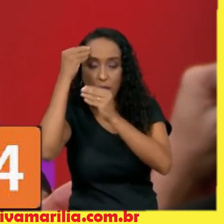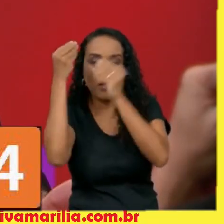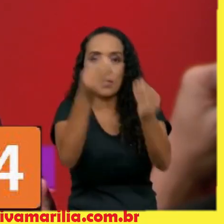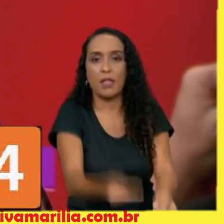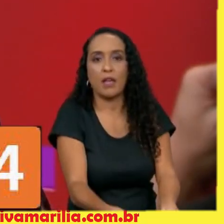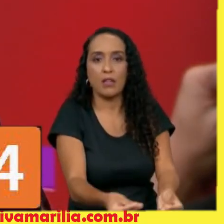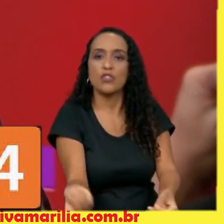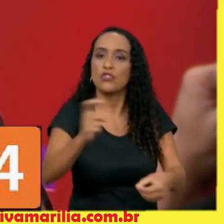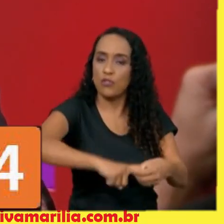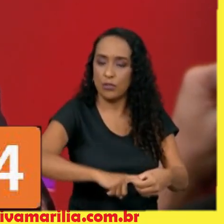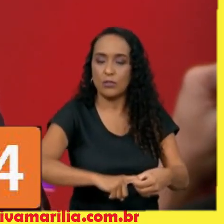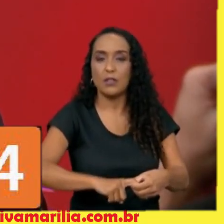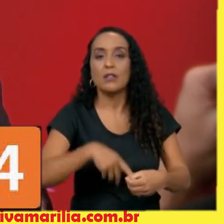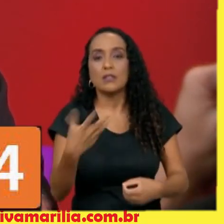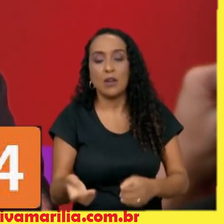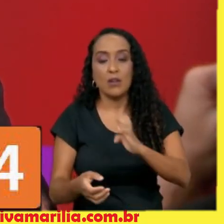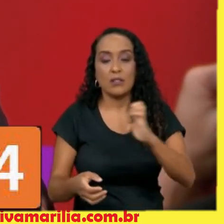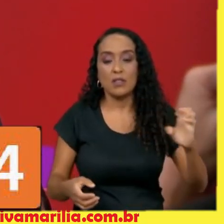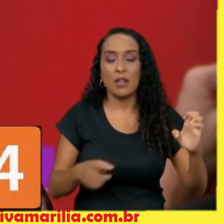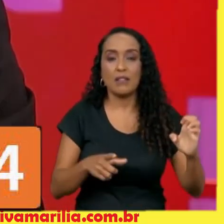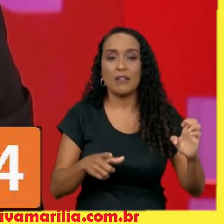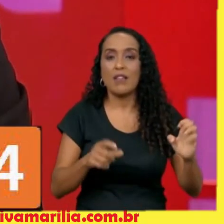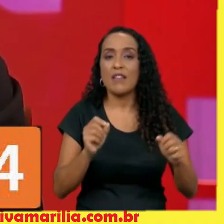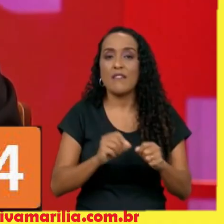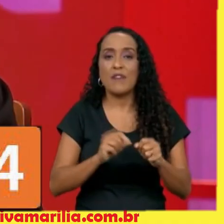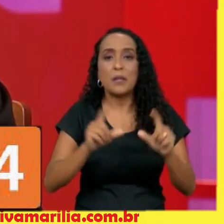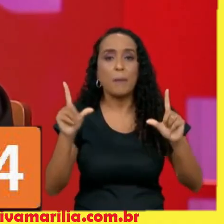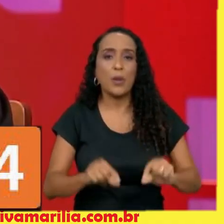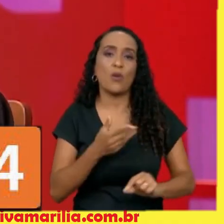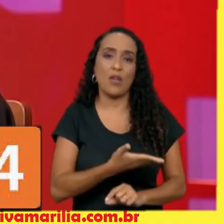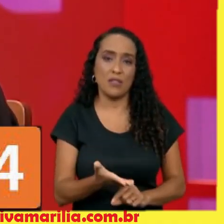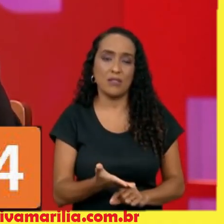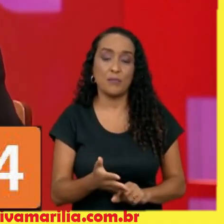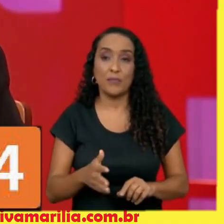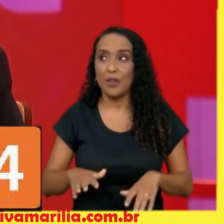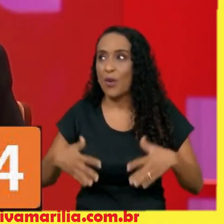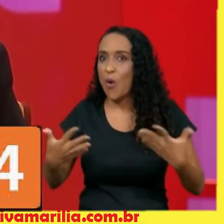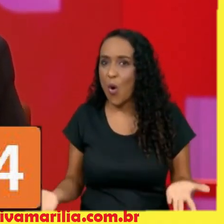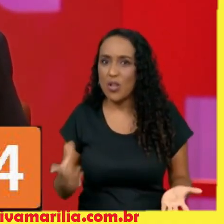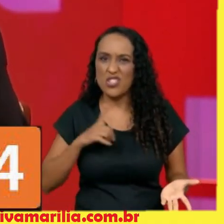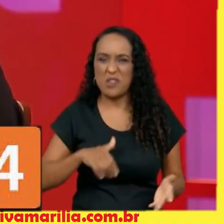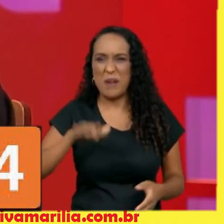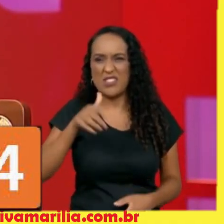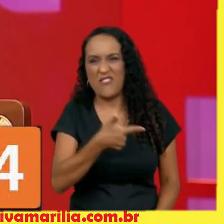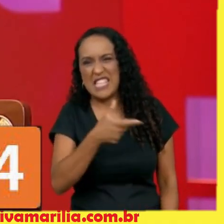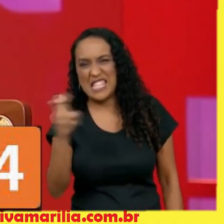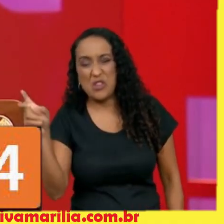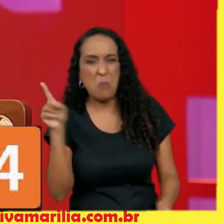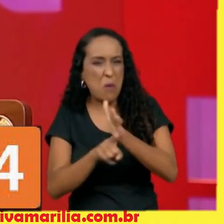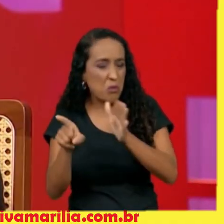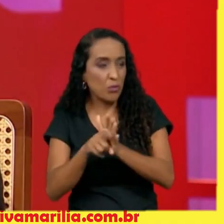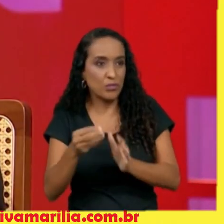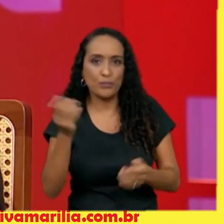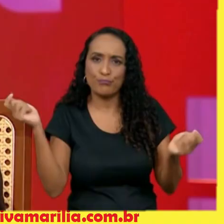esquerda, o que menos ela faz é isso. Olha, José, eu tinha mais umas 25 perguntas, então a gente vai